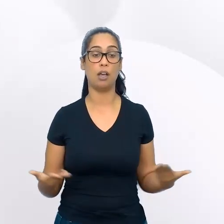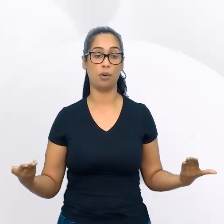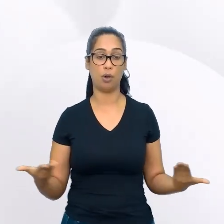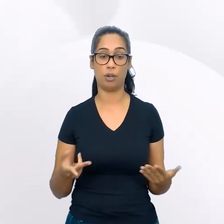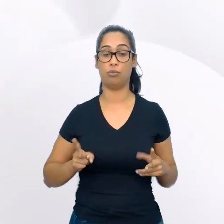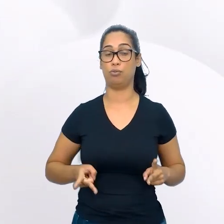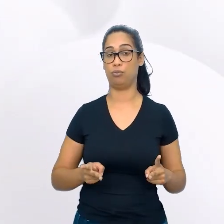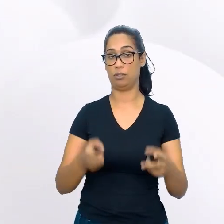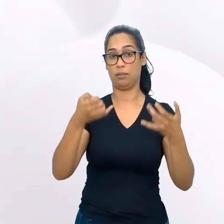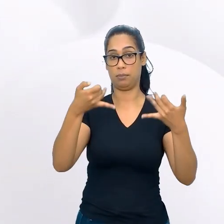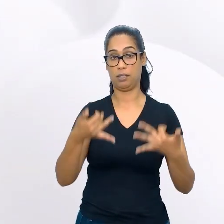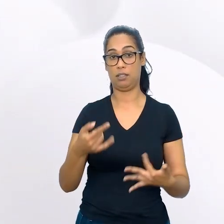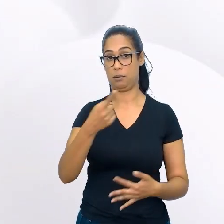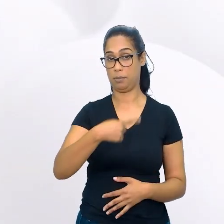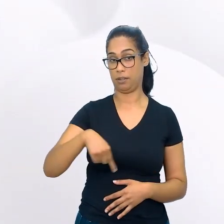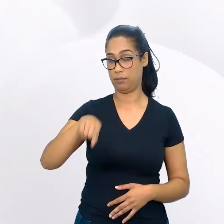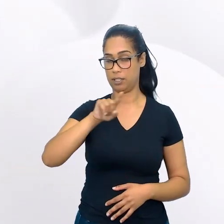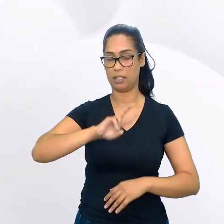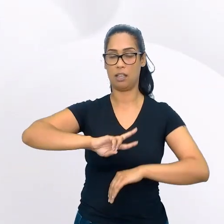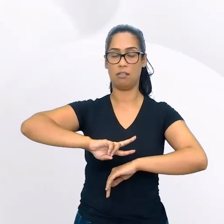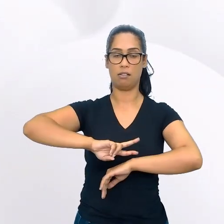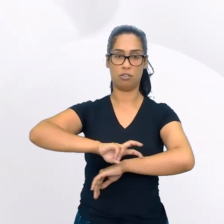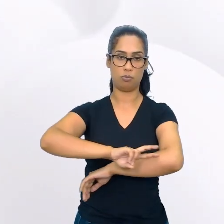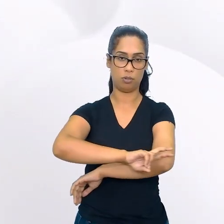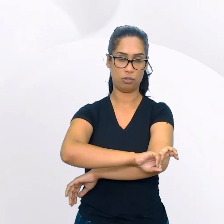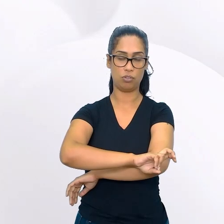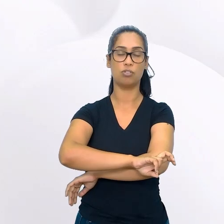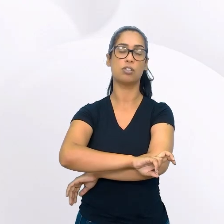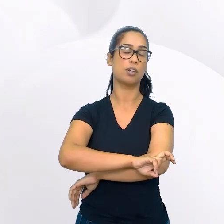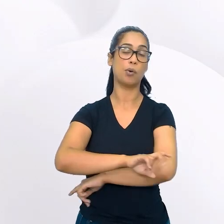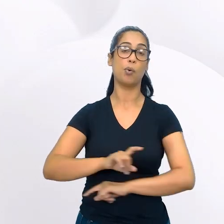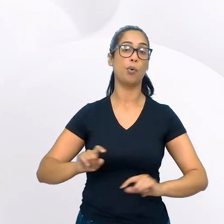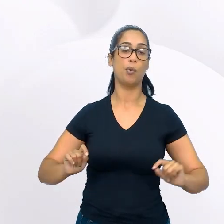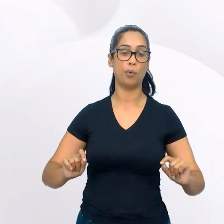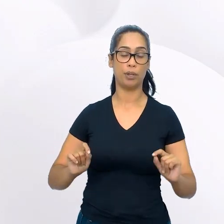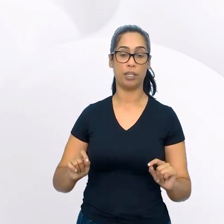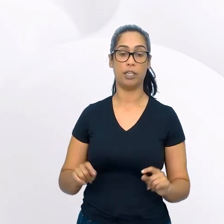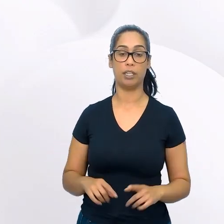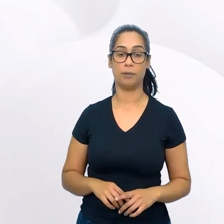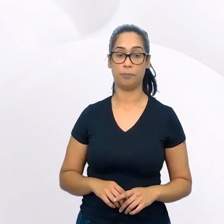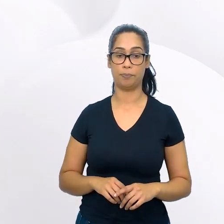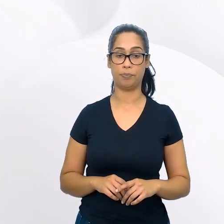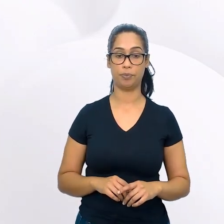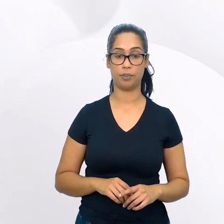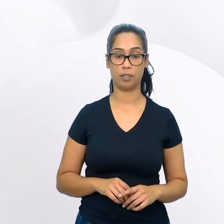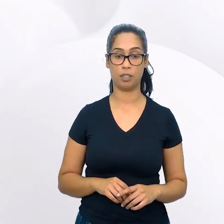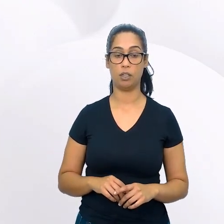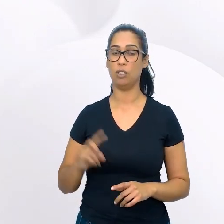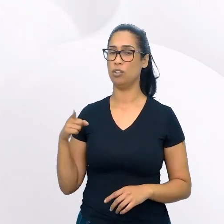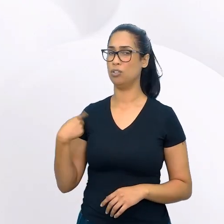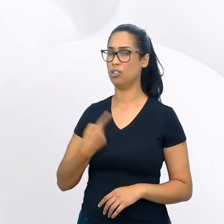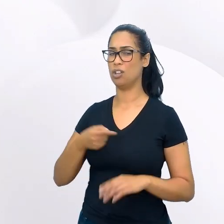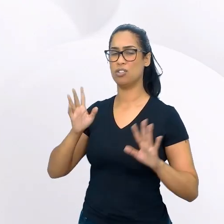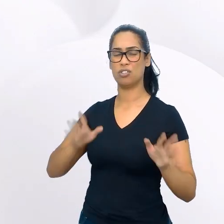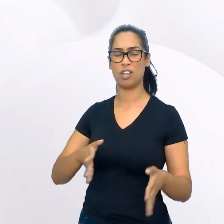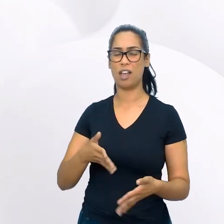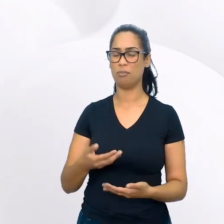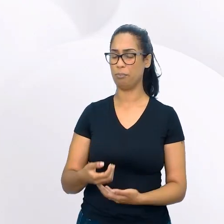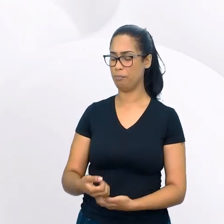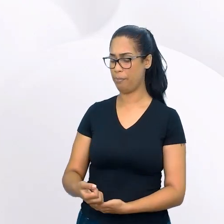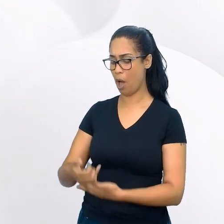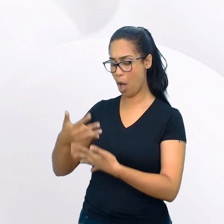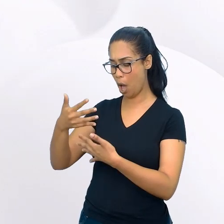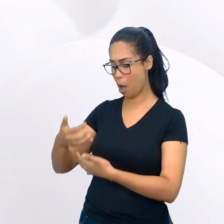perspectiva epistemológica por exemplo nós estamos aqui né Silvia vendo vários comentários no chat